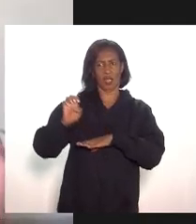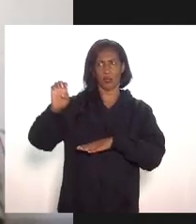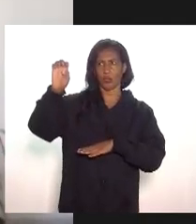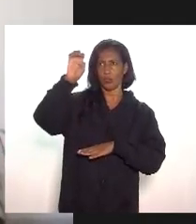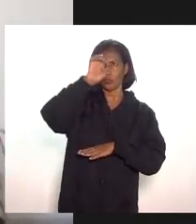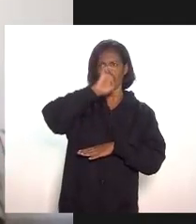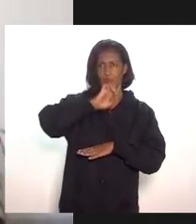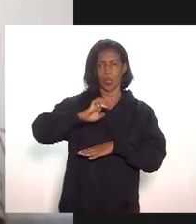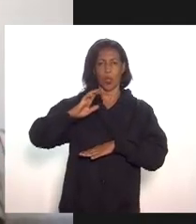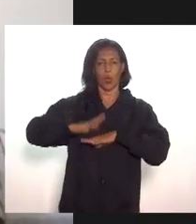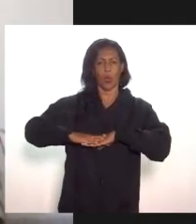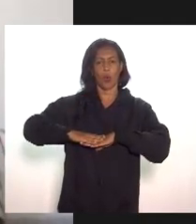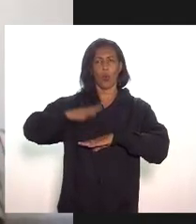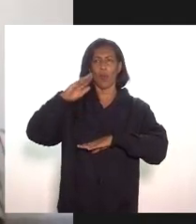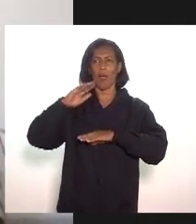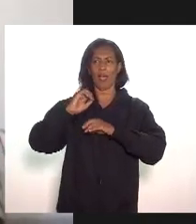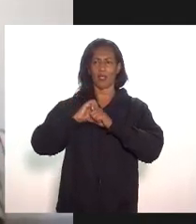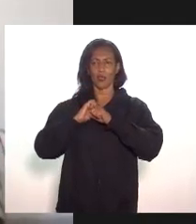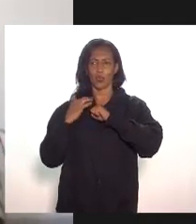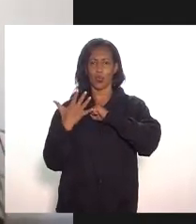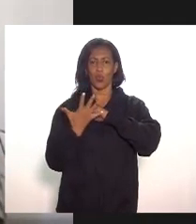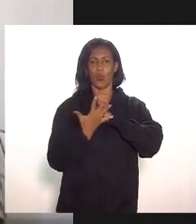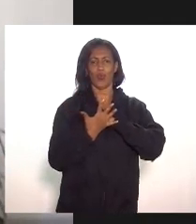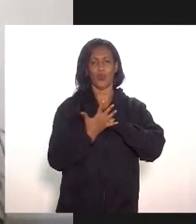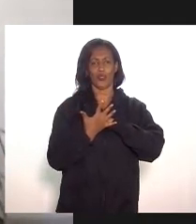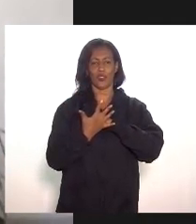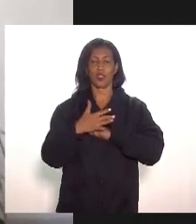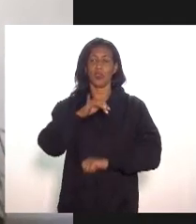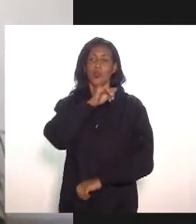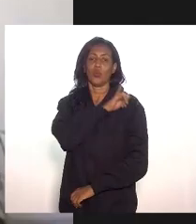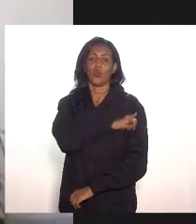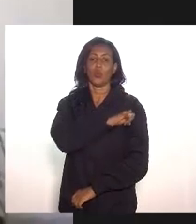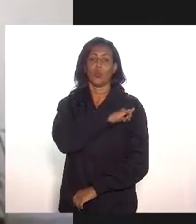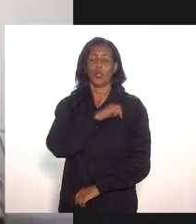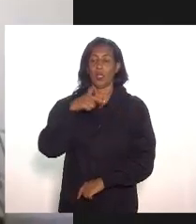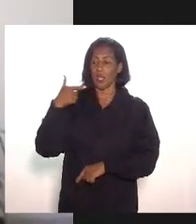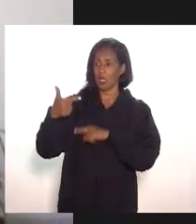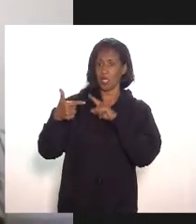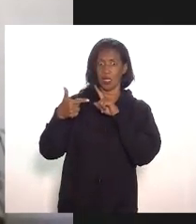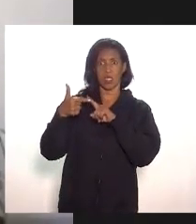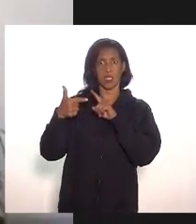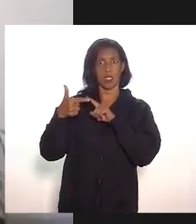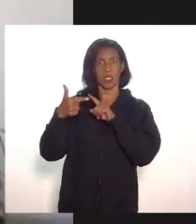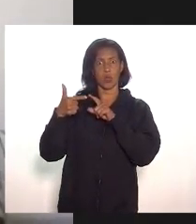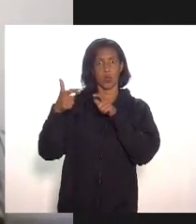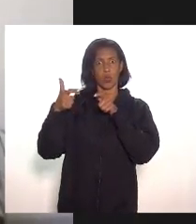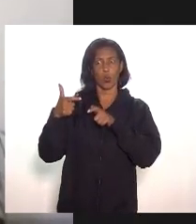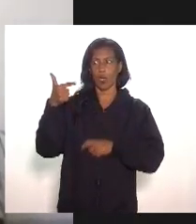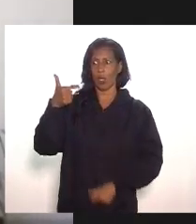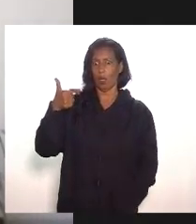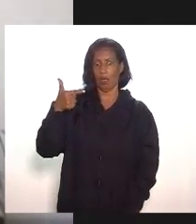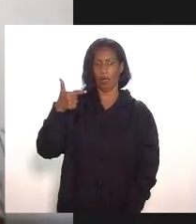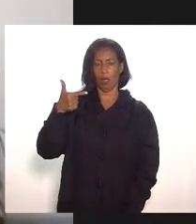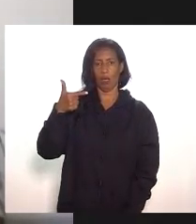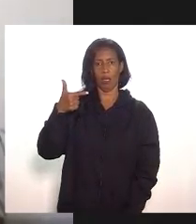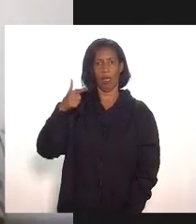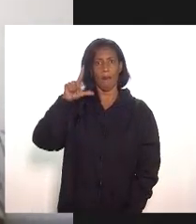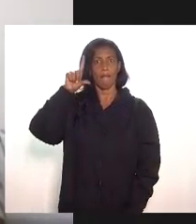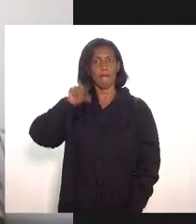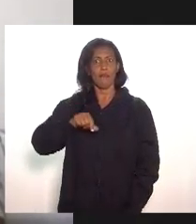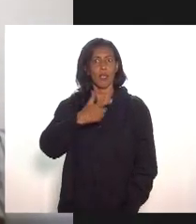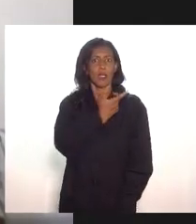casos registrados de Covid-19, o Rio de Janeiro fica em segundo lugar como o que menos